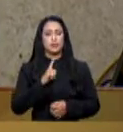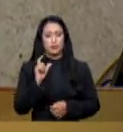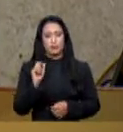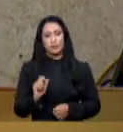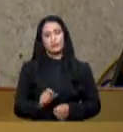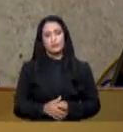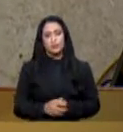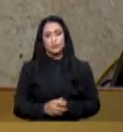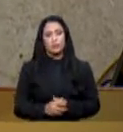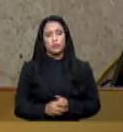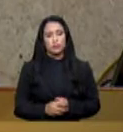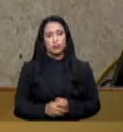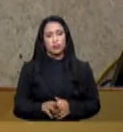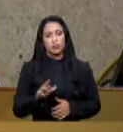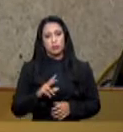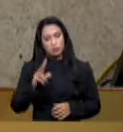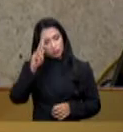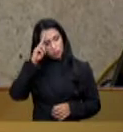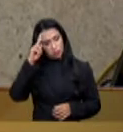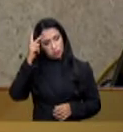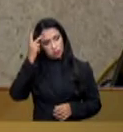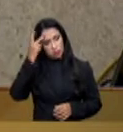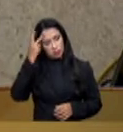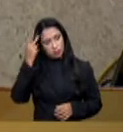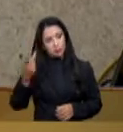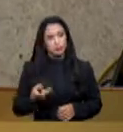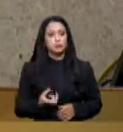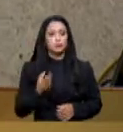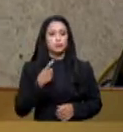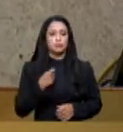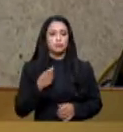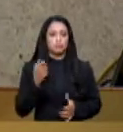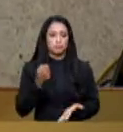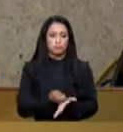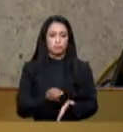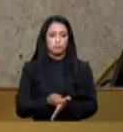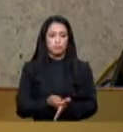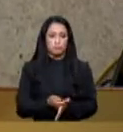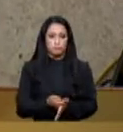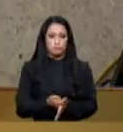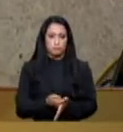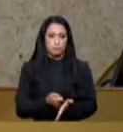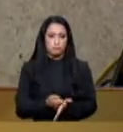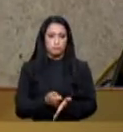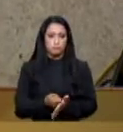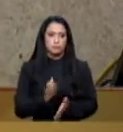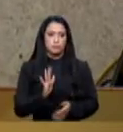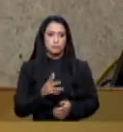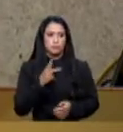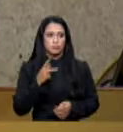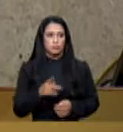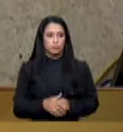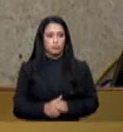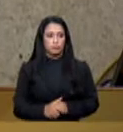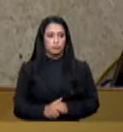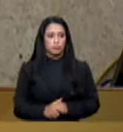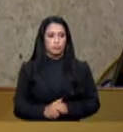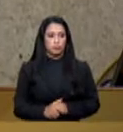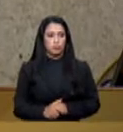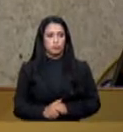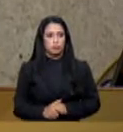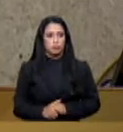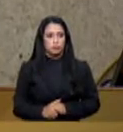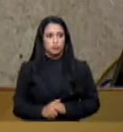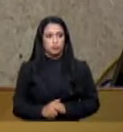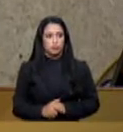saneamento, o que não se confunde com a sua observância obrigatória, como nós já frisamos aqui. Como se passa